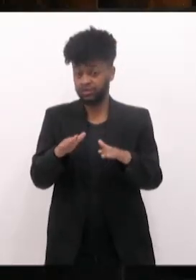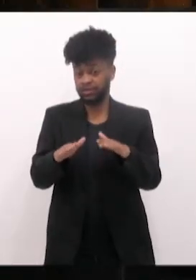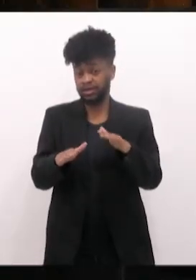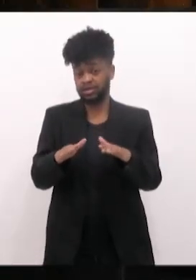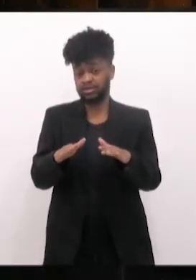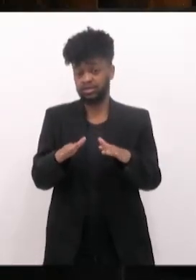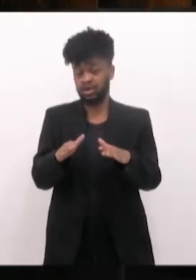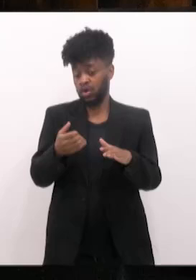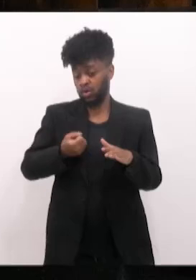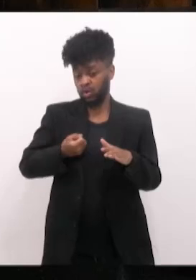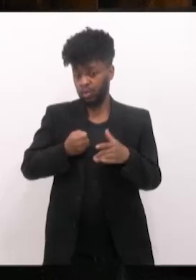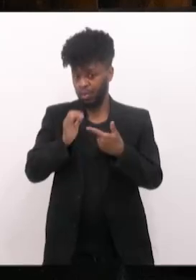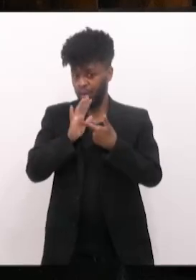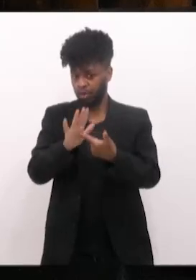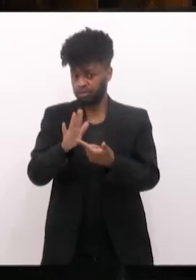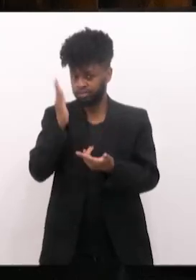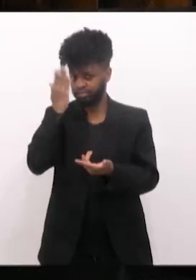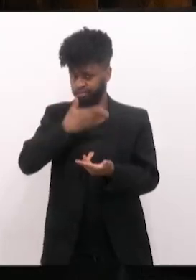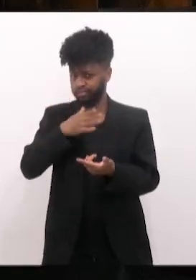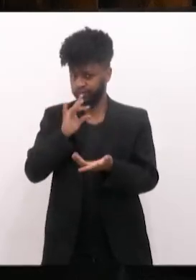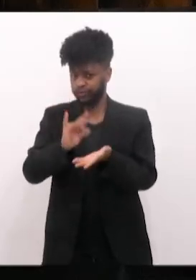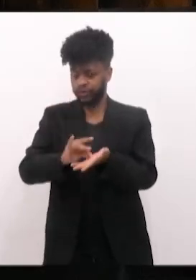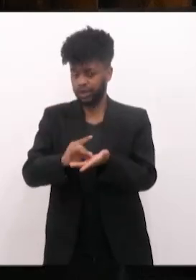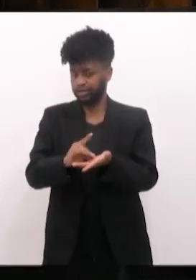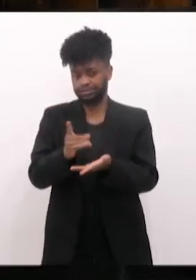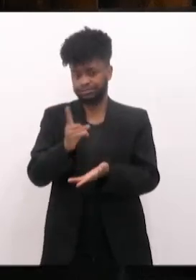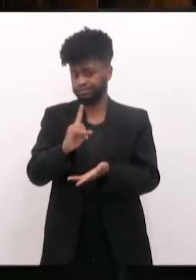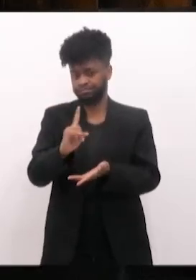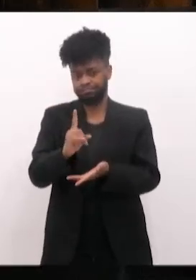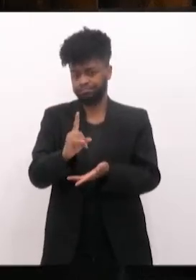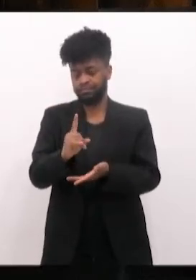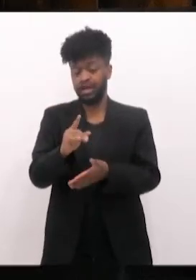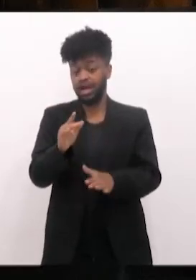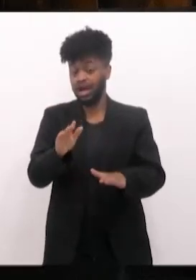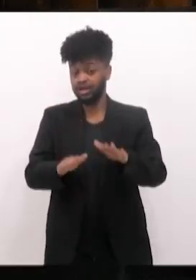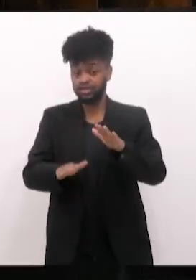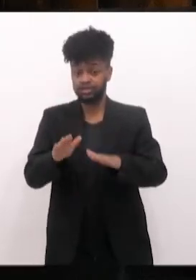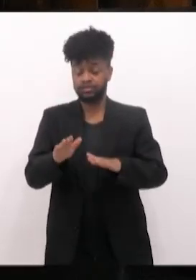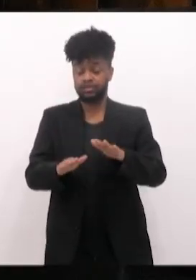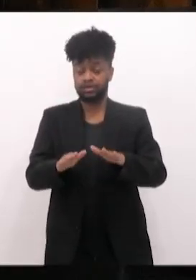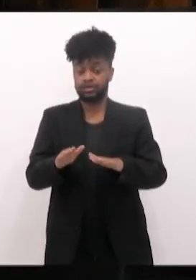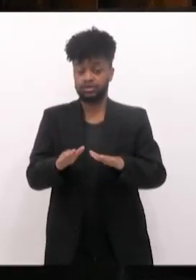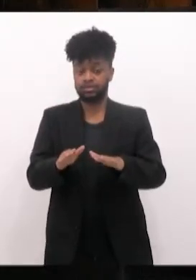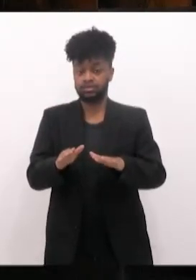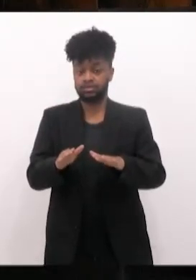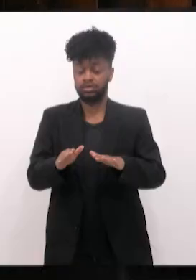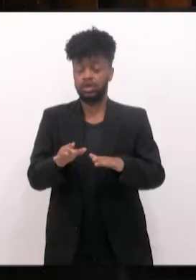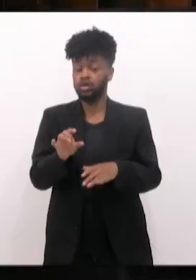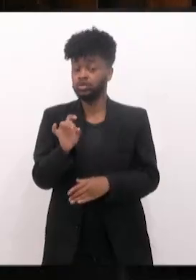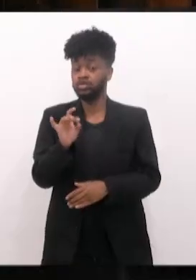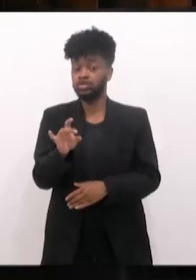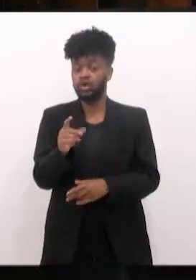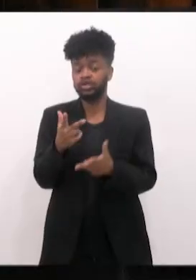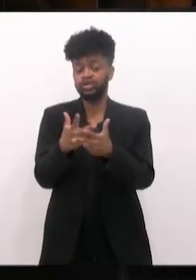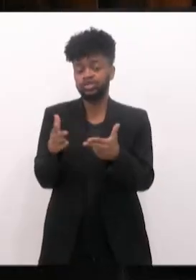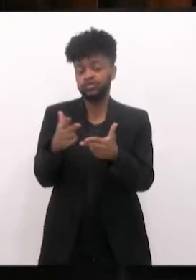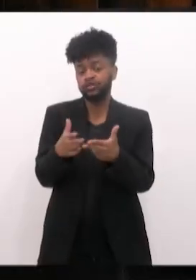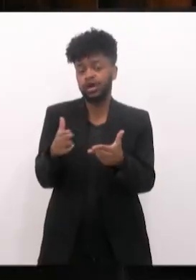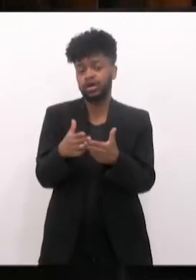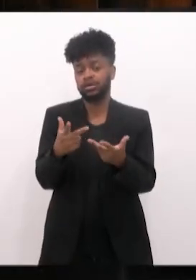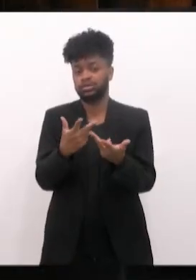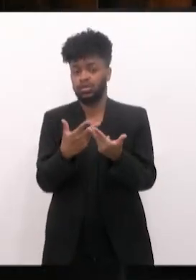os números falam a verdade. Muitas das vezes eles são